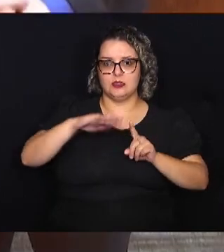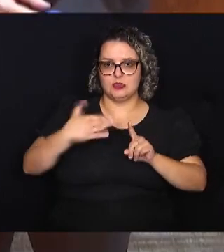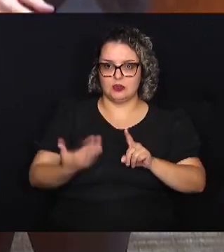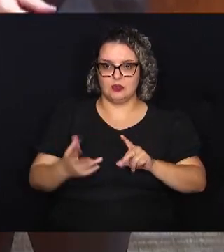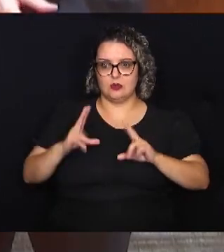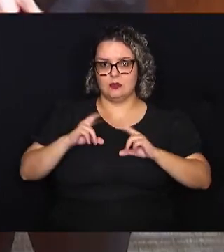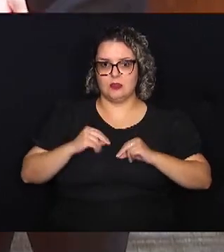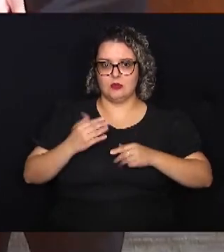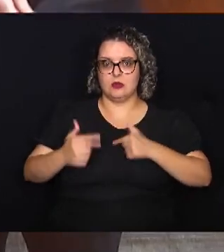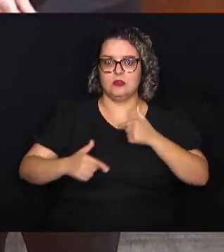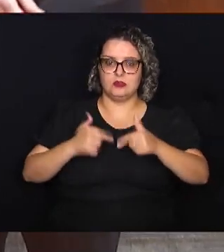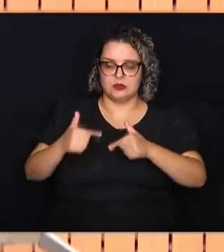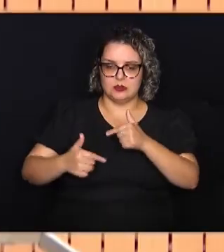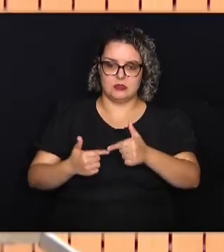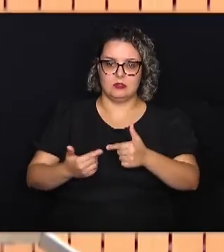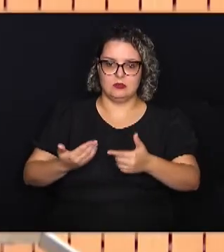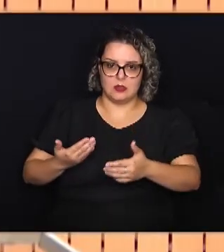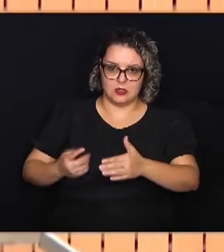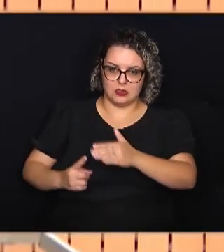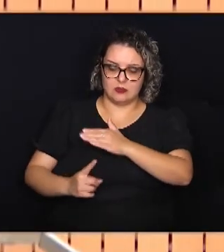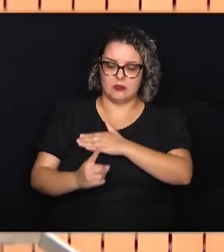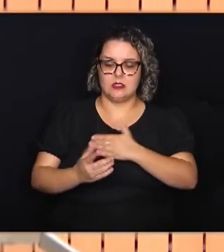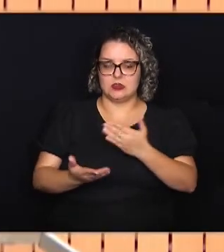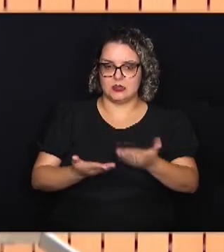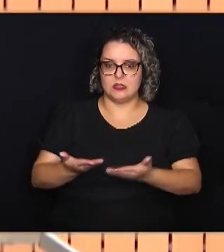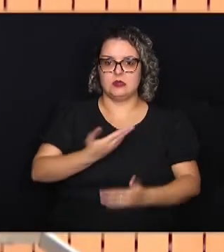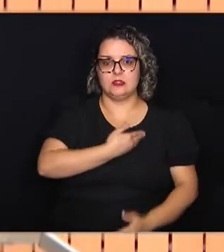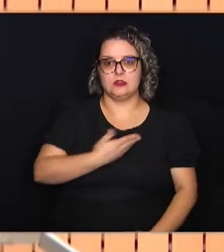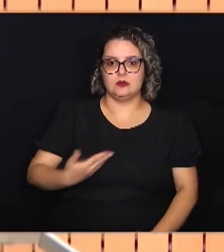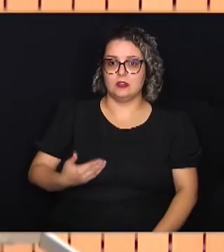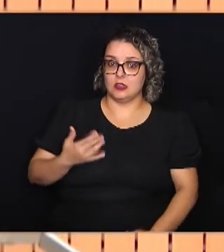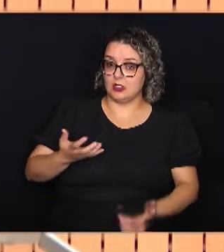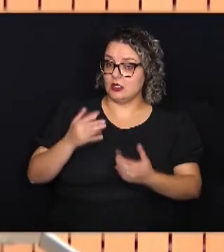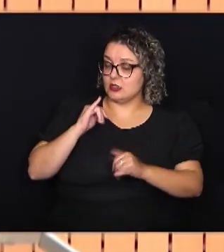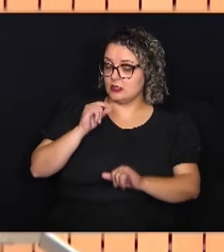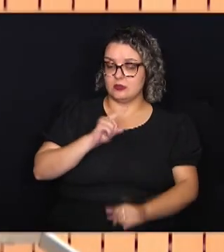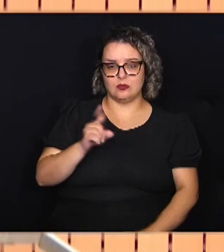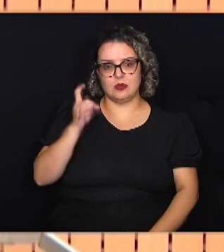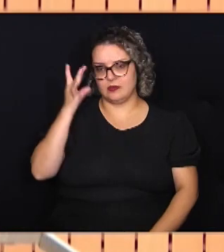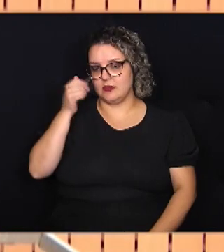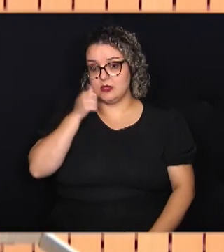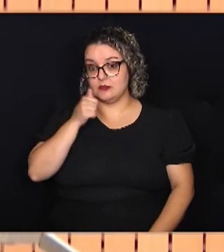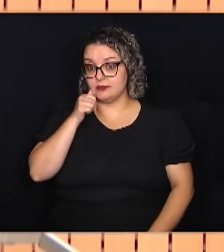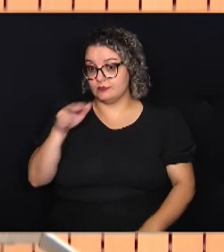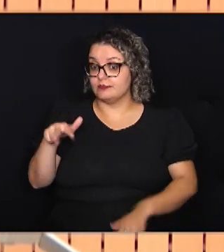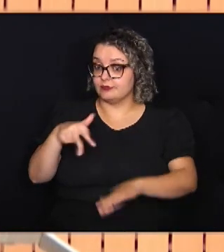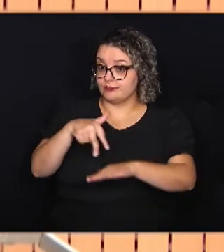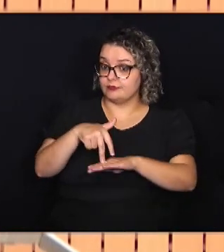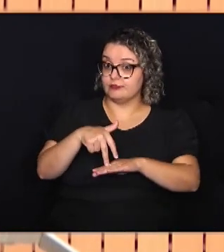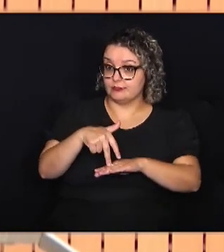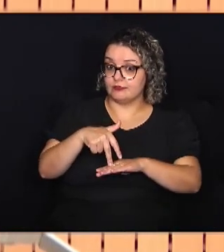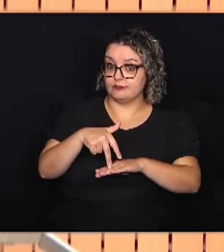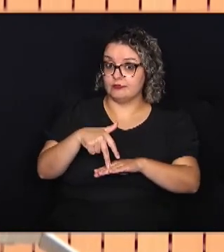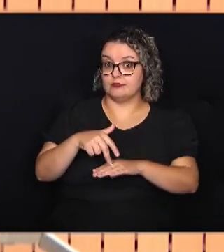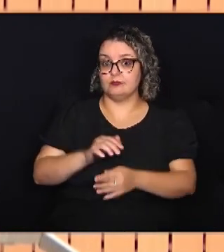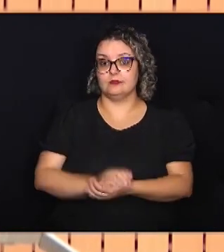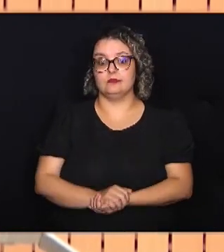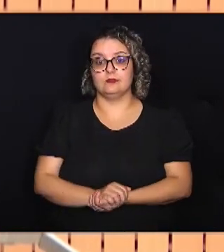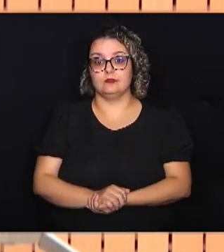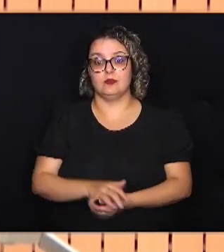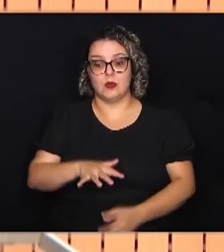trabalhos prestados à sociedade. Quero dizer que não é fácil para uma mulher estar à frente de uma empresa em um segmento tão